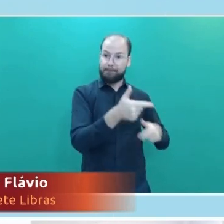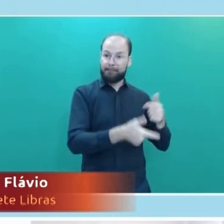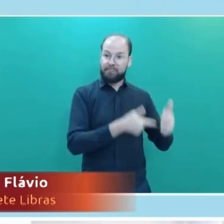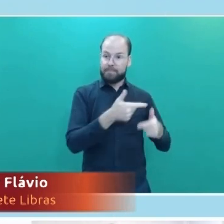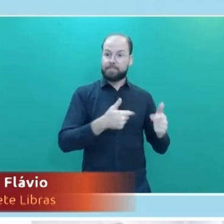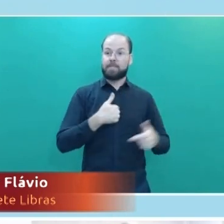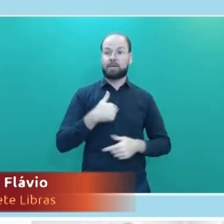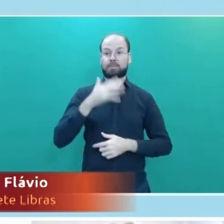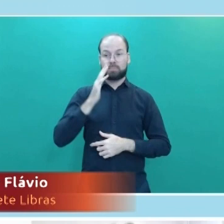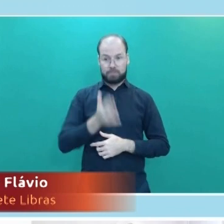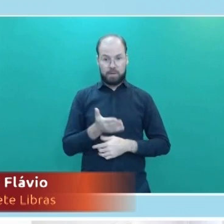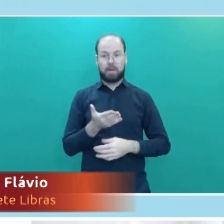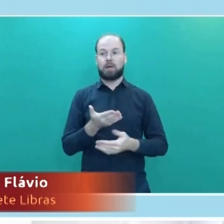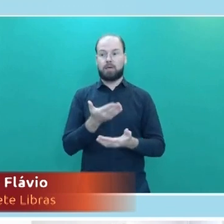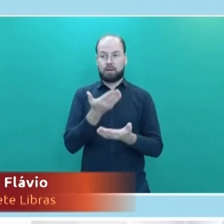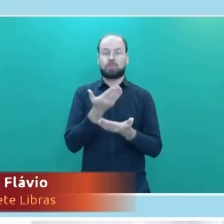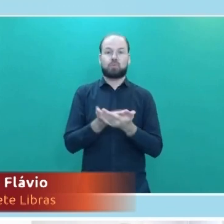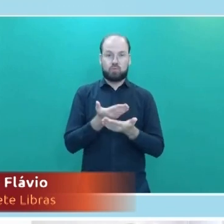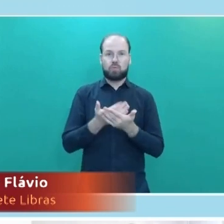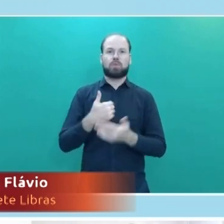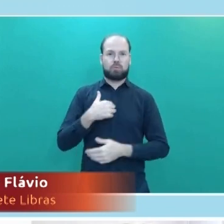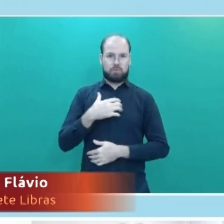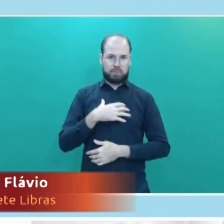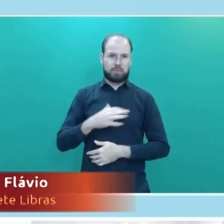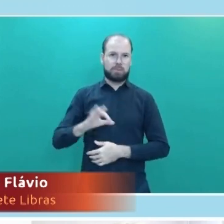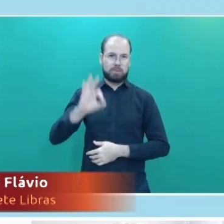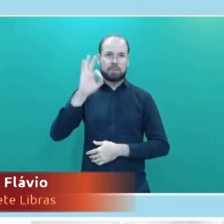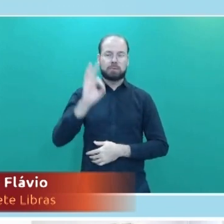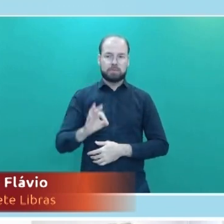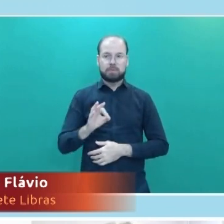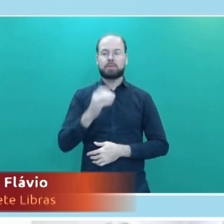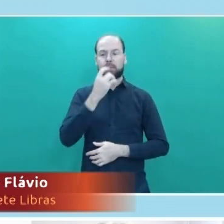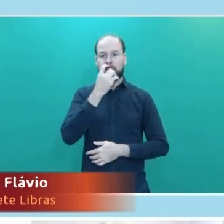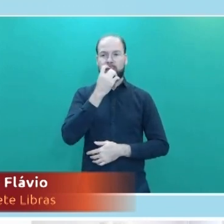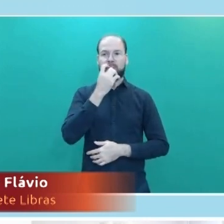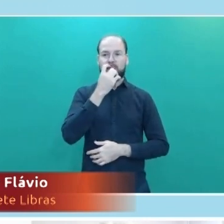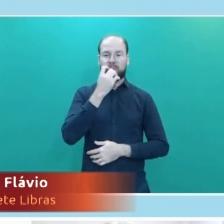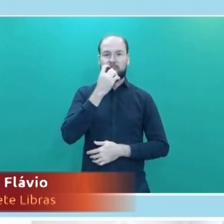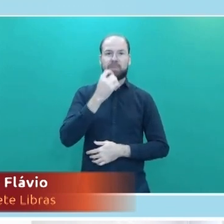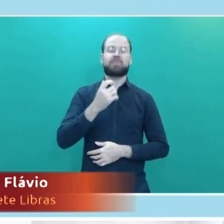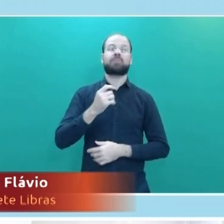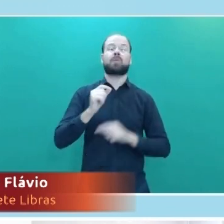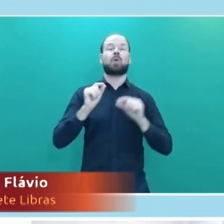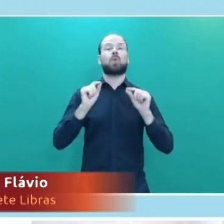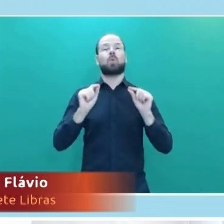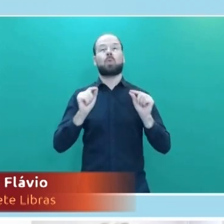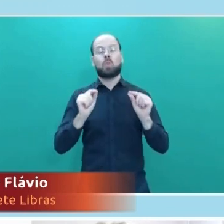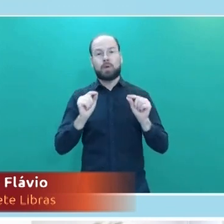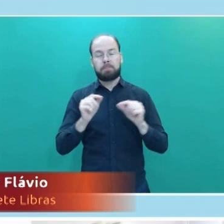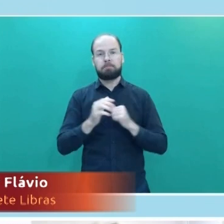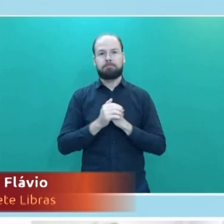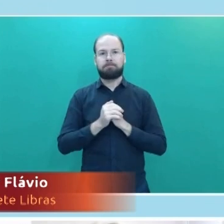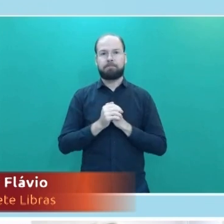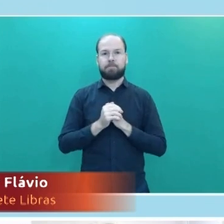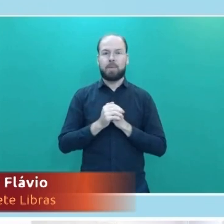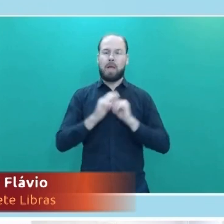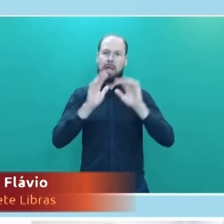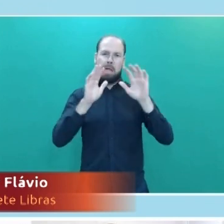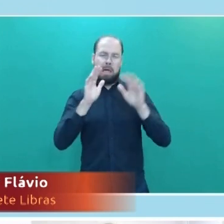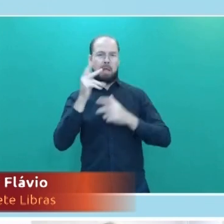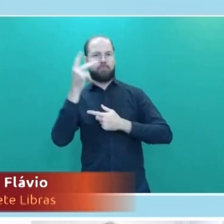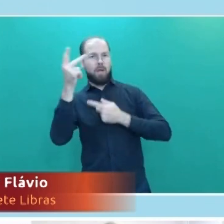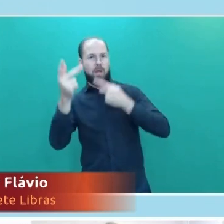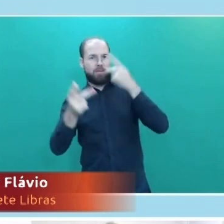tenho certeza que outras pessoas que nos ouvem já escutaram, mas ele vive